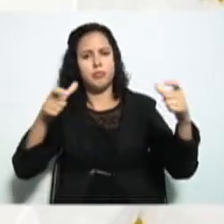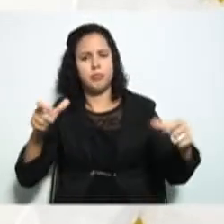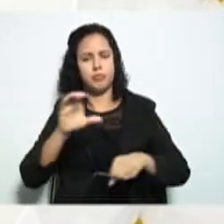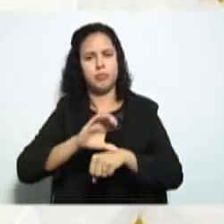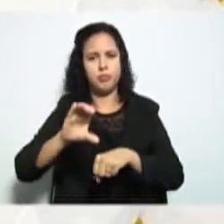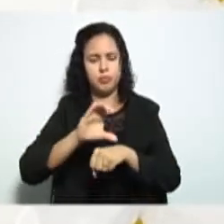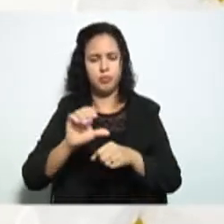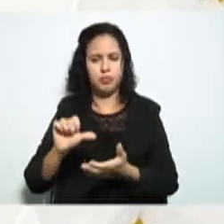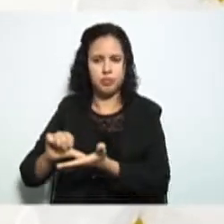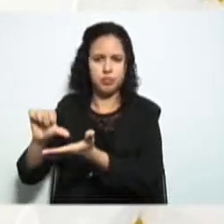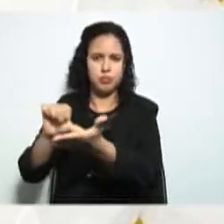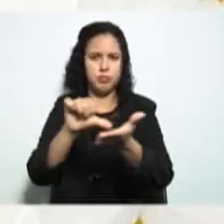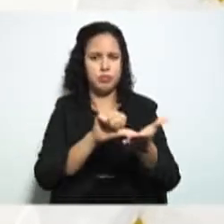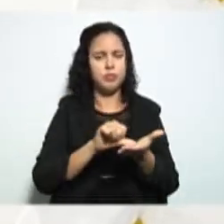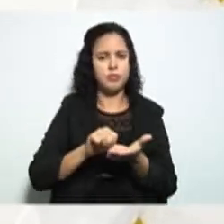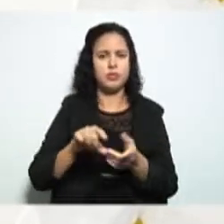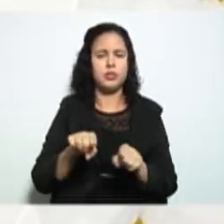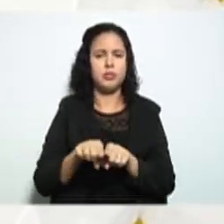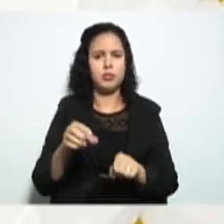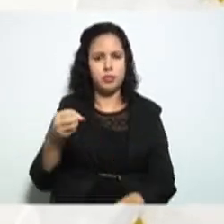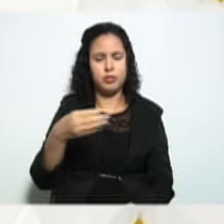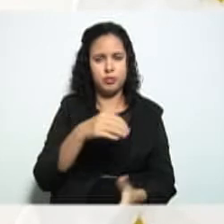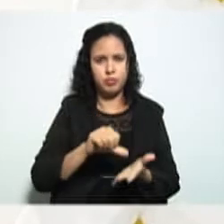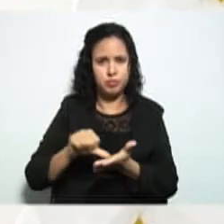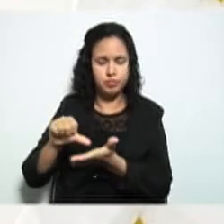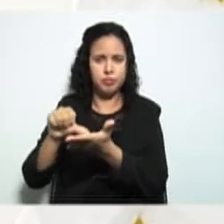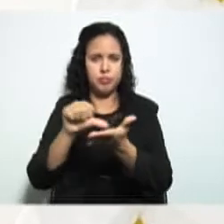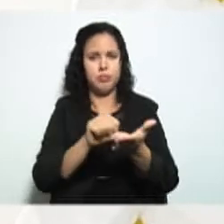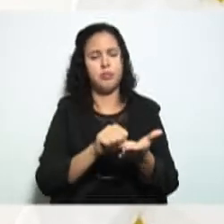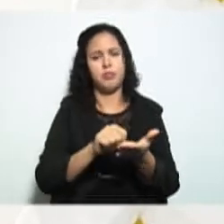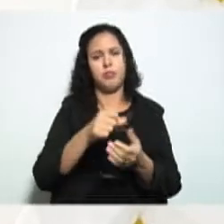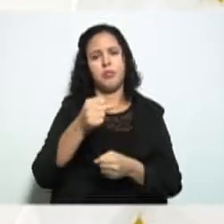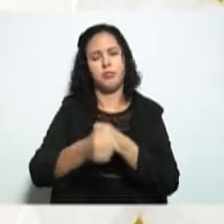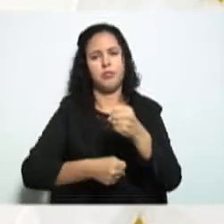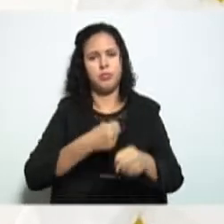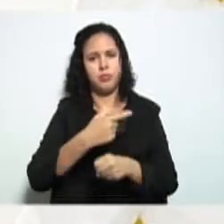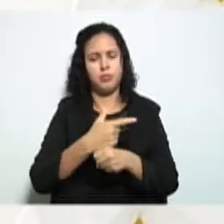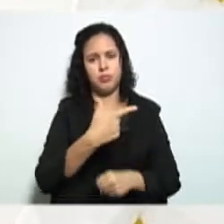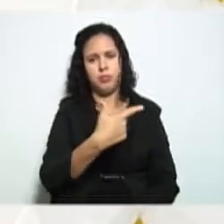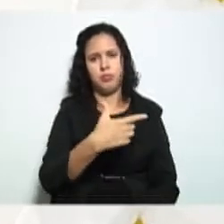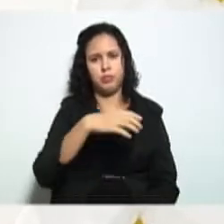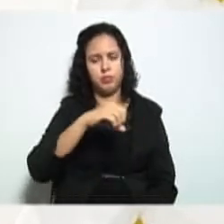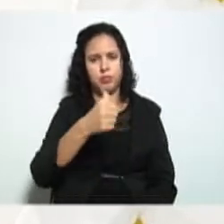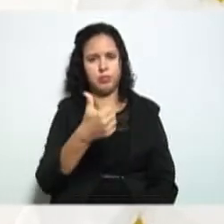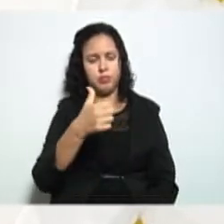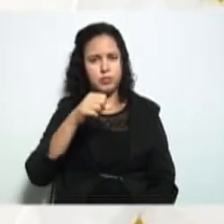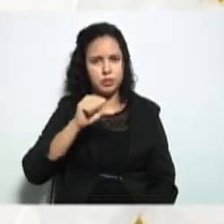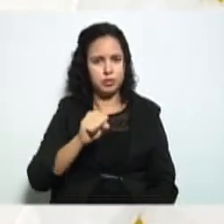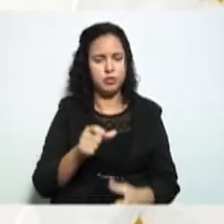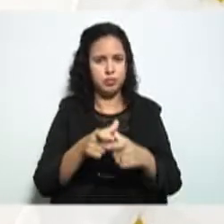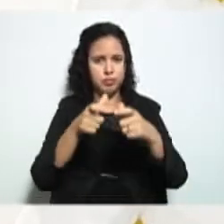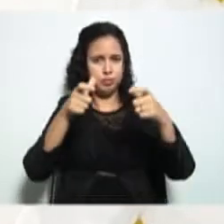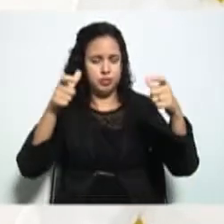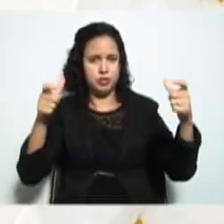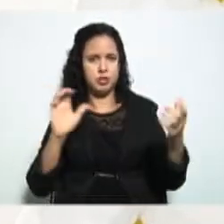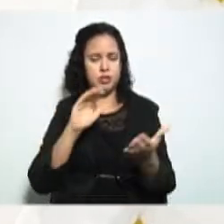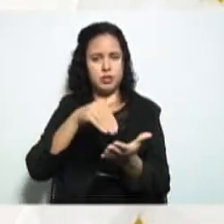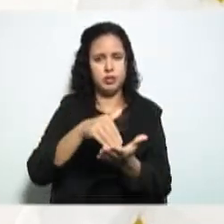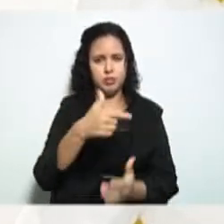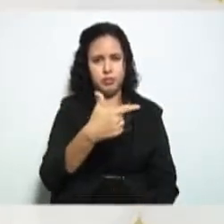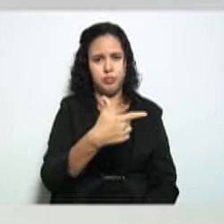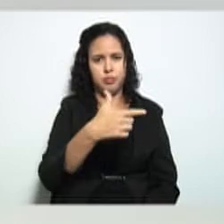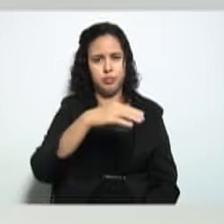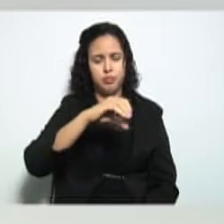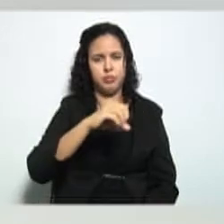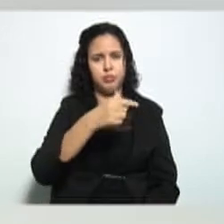novos polos que iremos implantar a partir de 2018, naturalmente, mas principalmente a partir de 2019 até